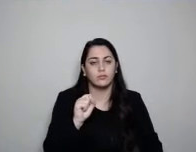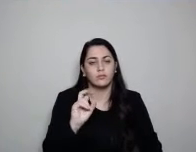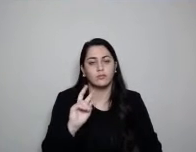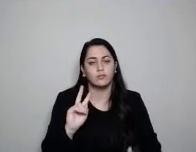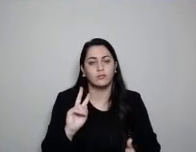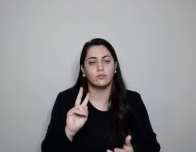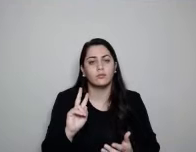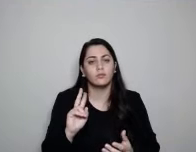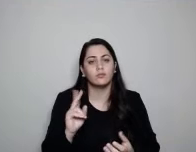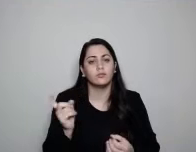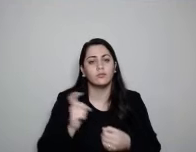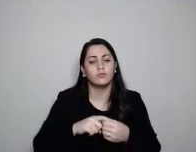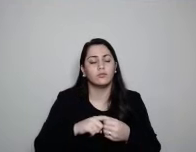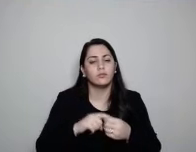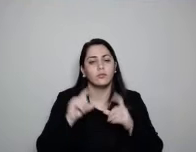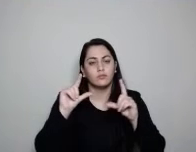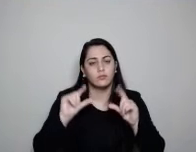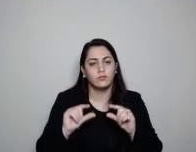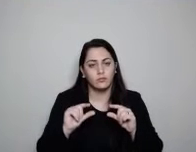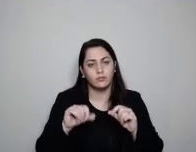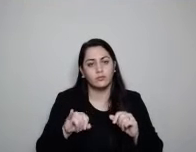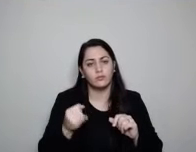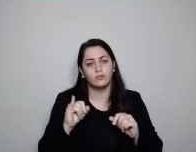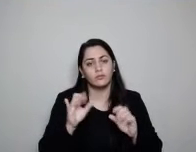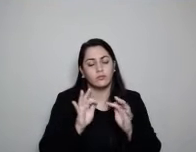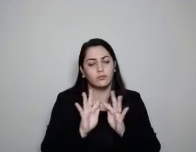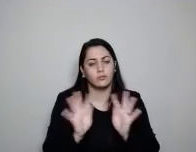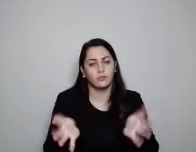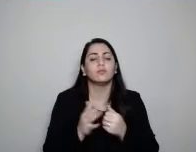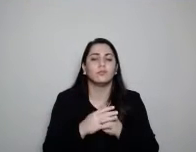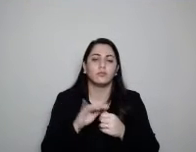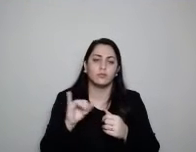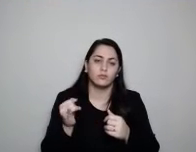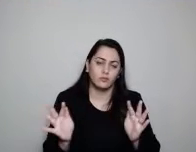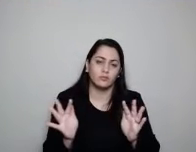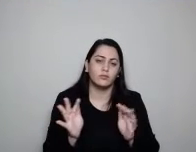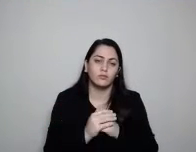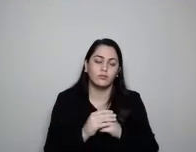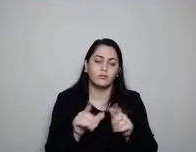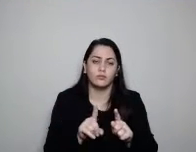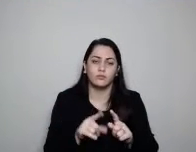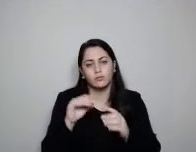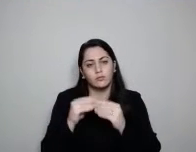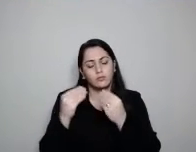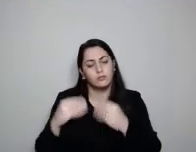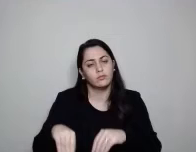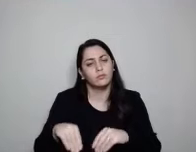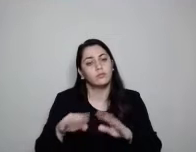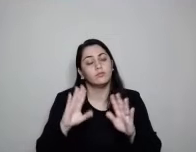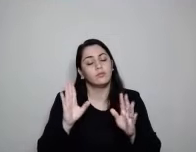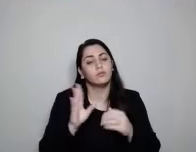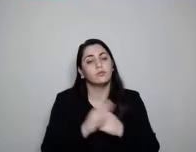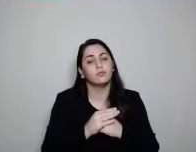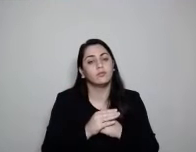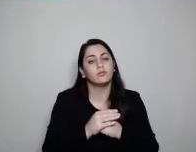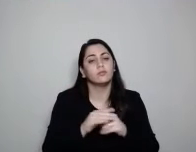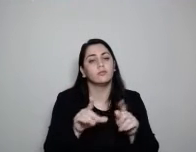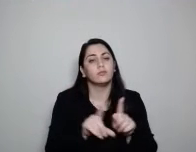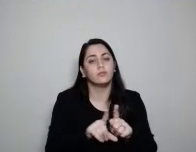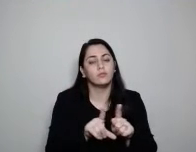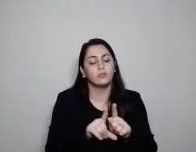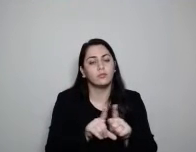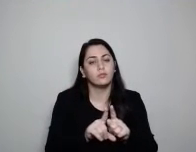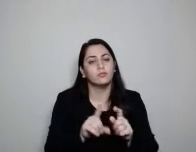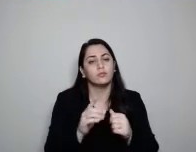tem que eliminar a capitalização de juros, sem, no entanto, onerar uma das partes em demasia. Juros remuneratórios, impossibilidade de verificação da taxa efetivamente contratada